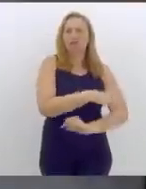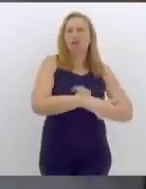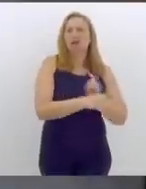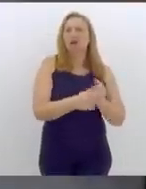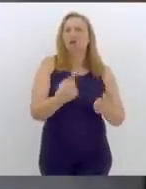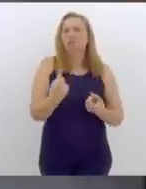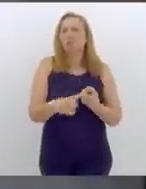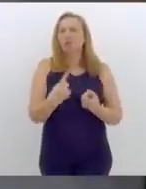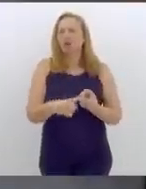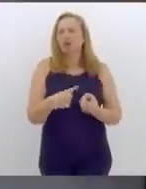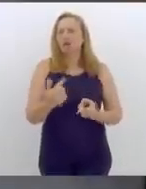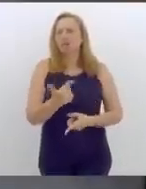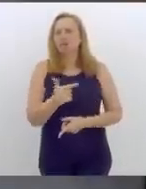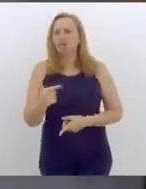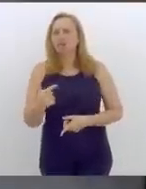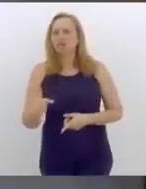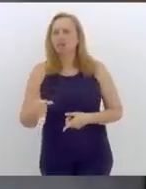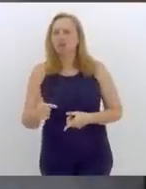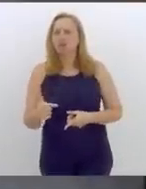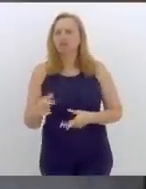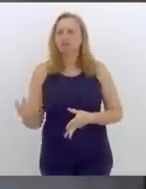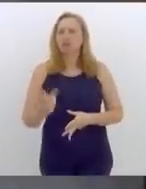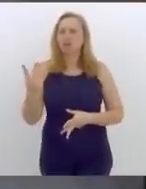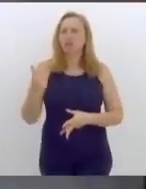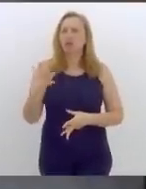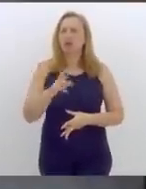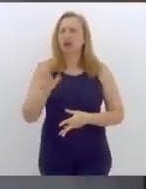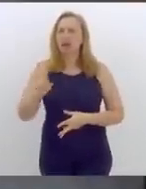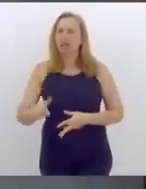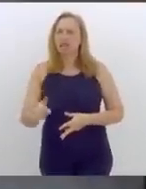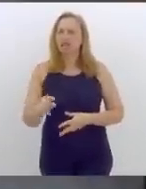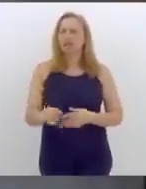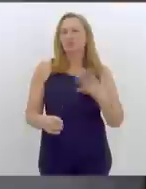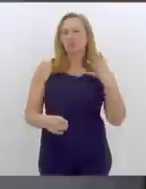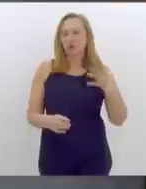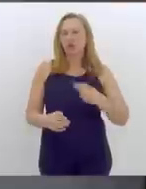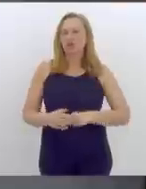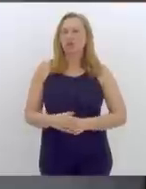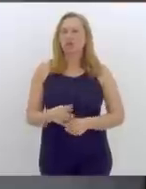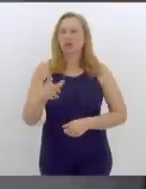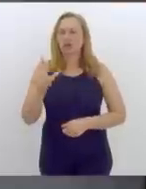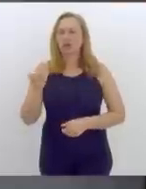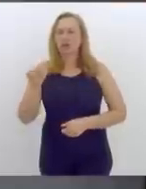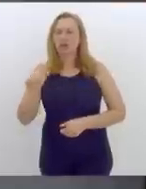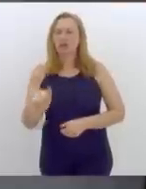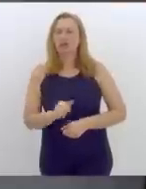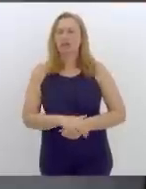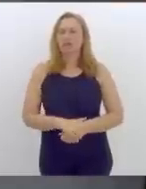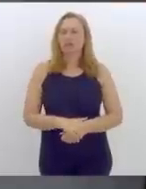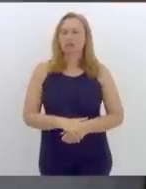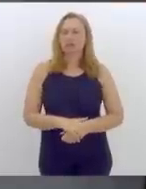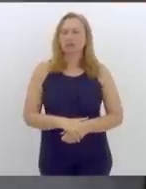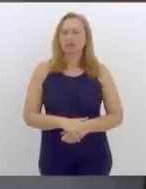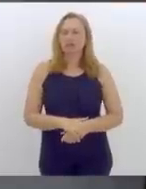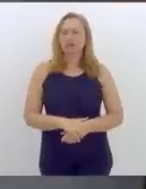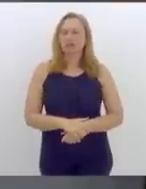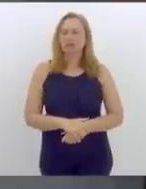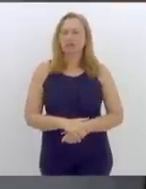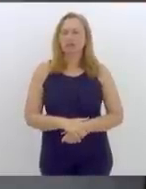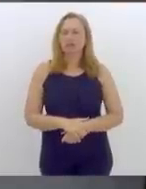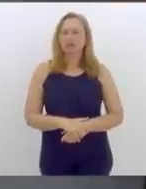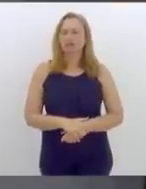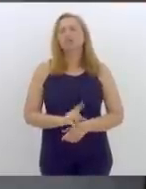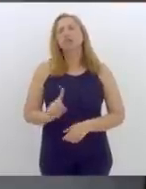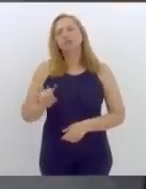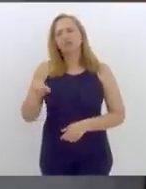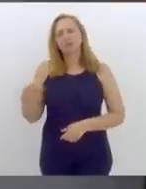para ter um rádio quarta aula raiz quarta ala prioridade é essa cobria essa quarta aula depois